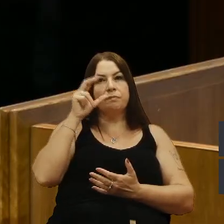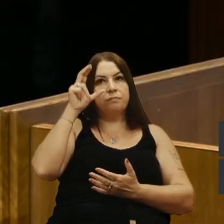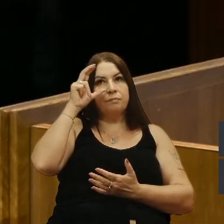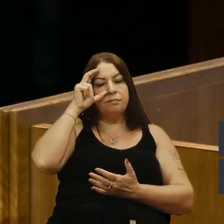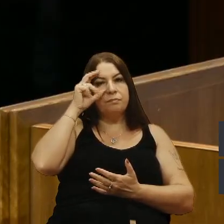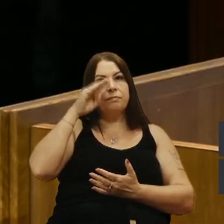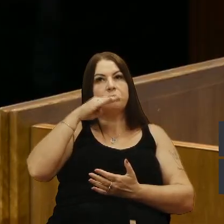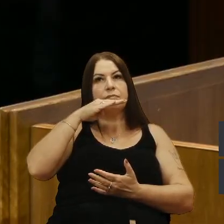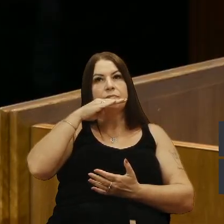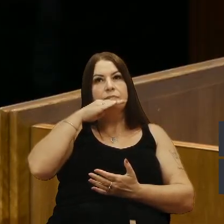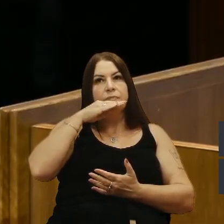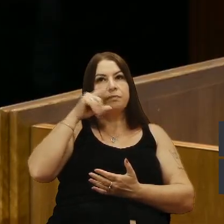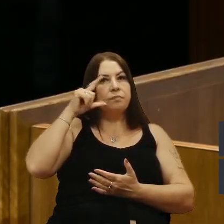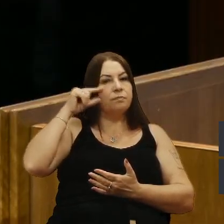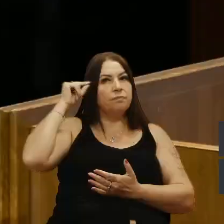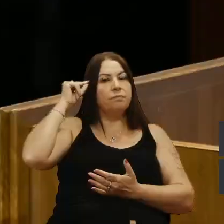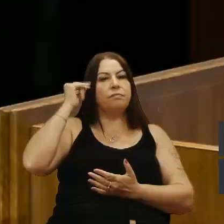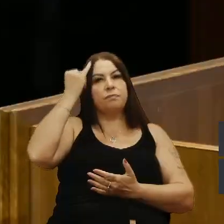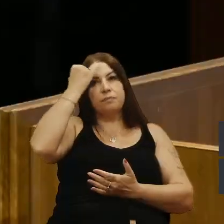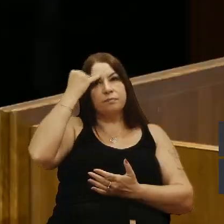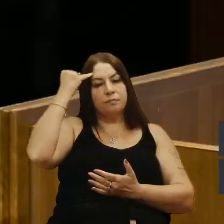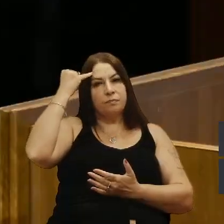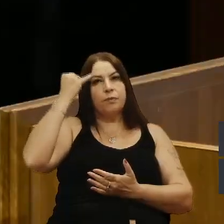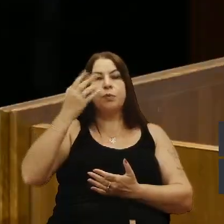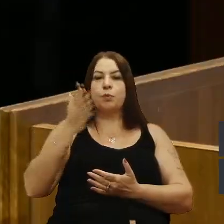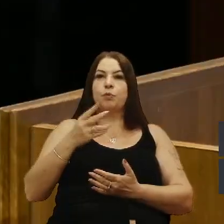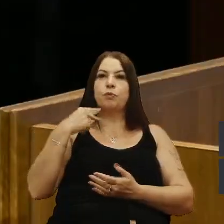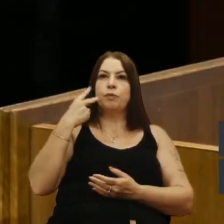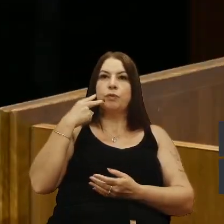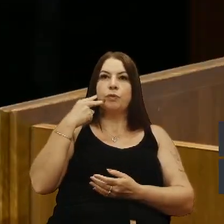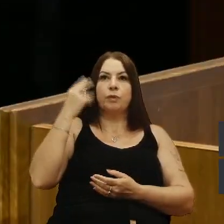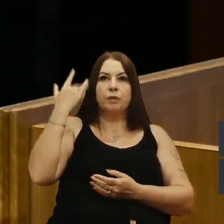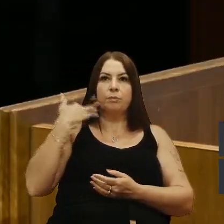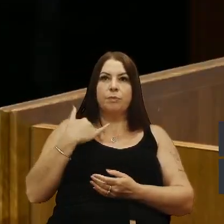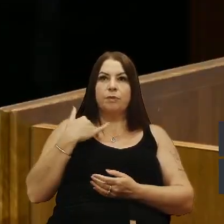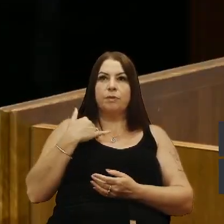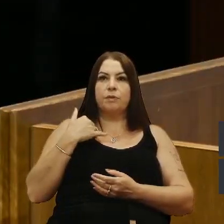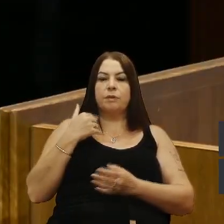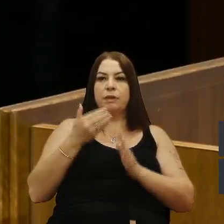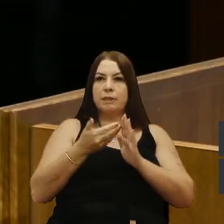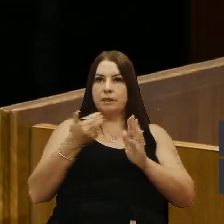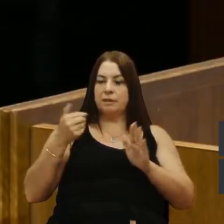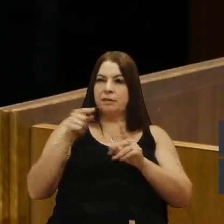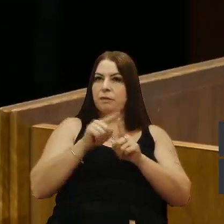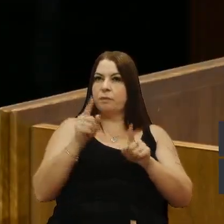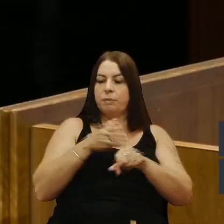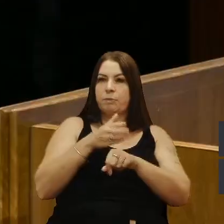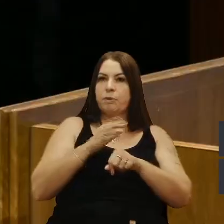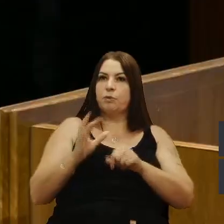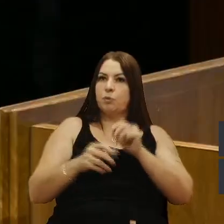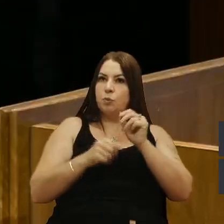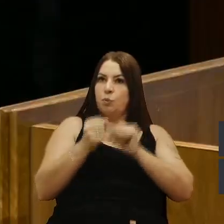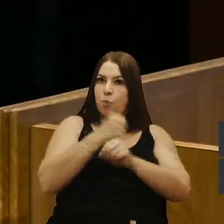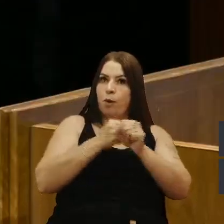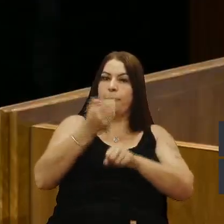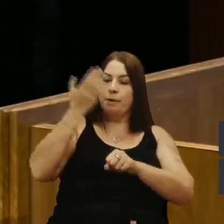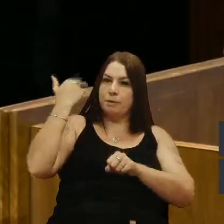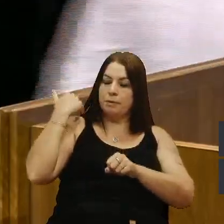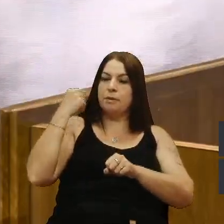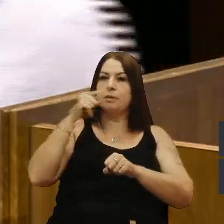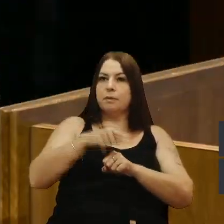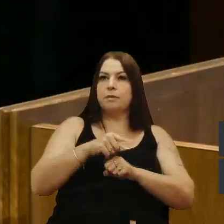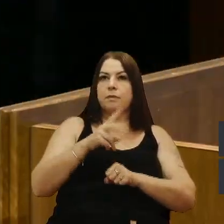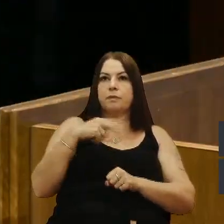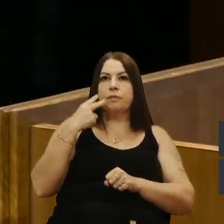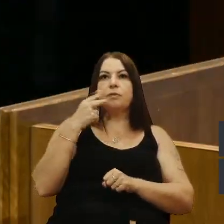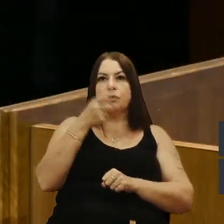Alexandre Bortoluzzo, Adonei Machado e Zé D'Ambrosio. Hoje a vereadora Daiane Mello não faz mais parte, mas todo ano passado vereadora